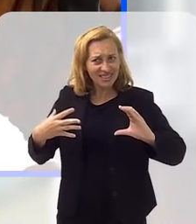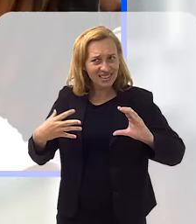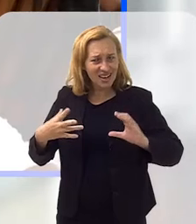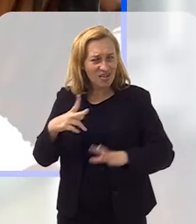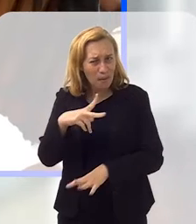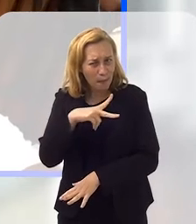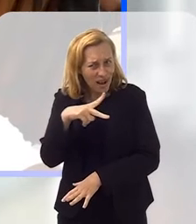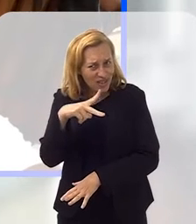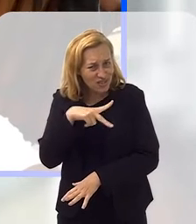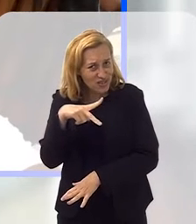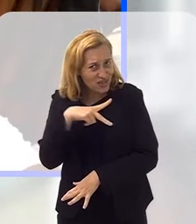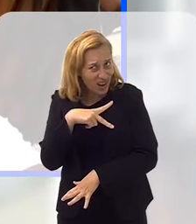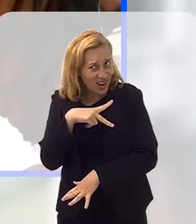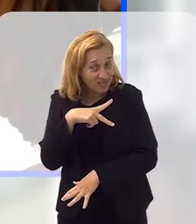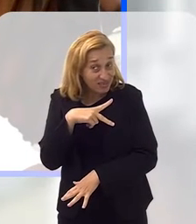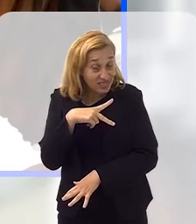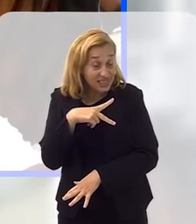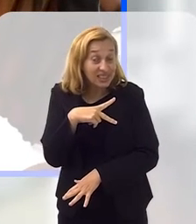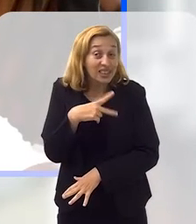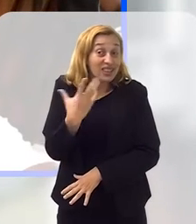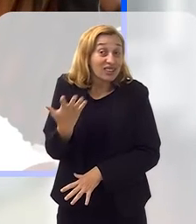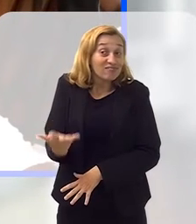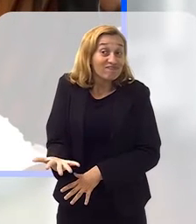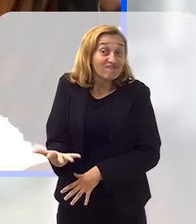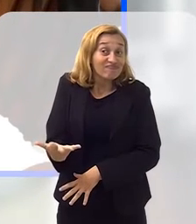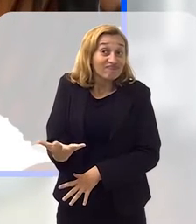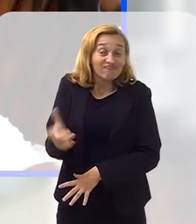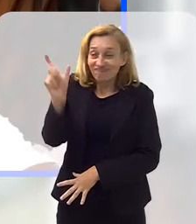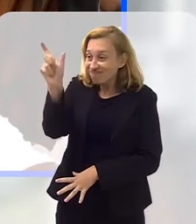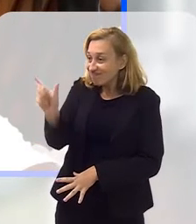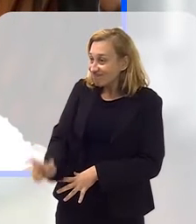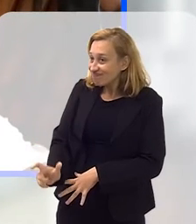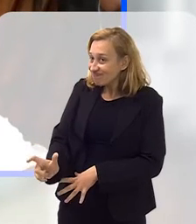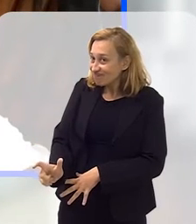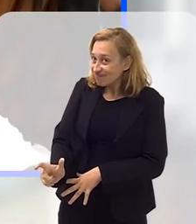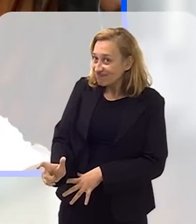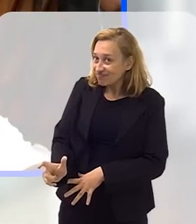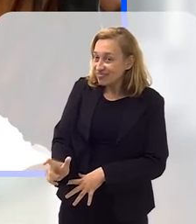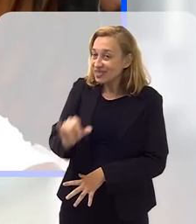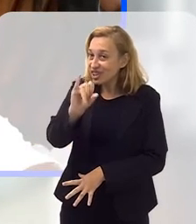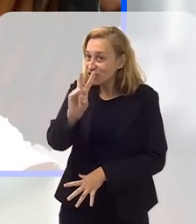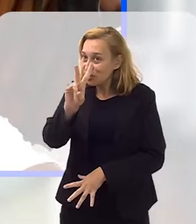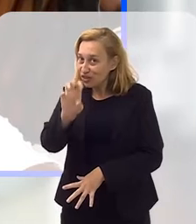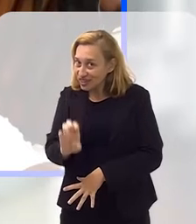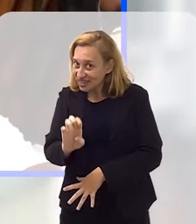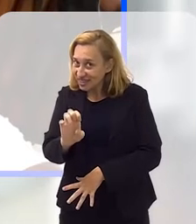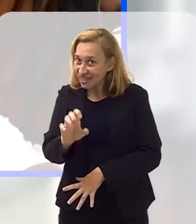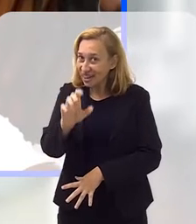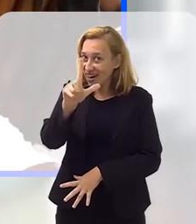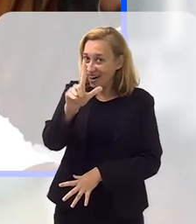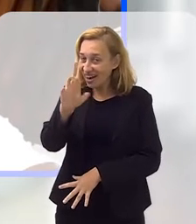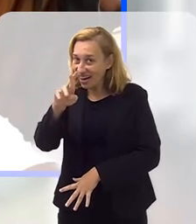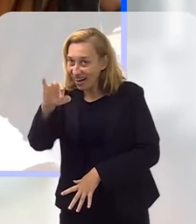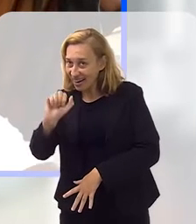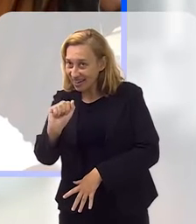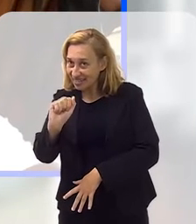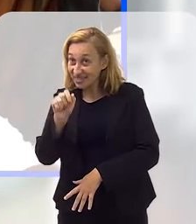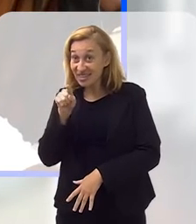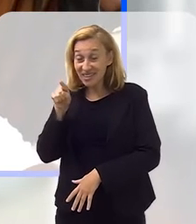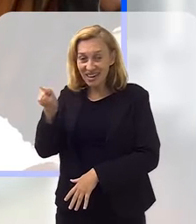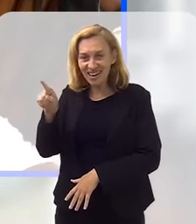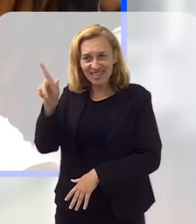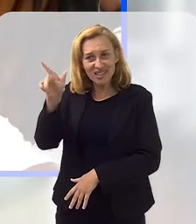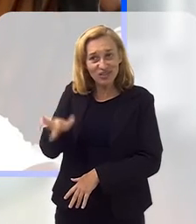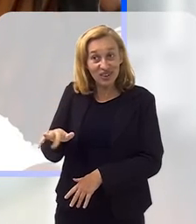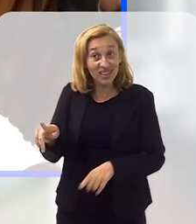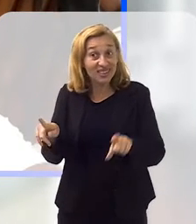característica particular assim, da personalidade até da Dona Ivone Lara, é